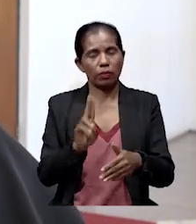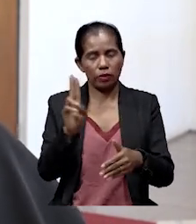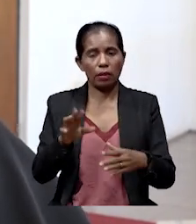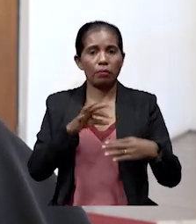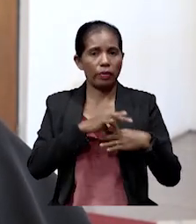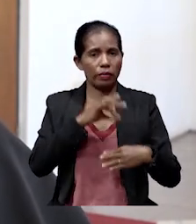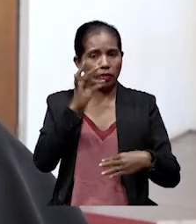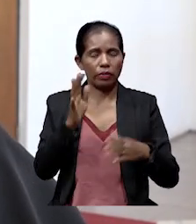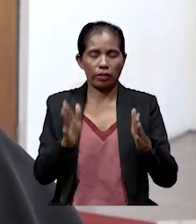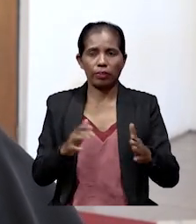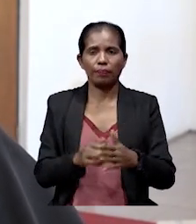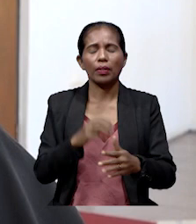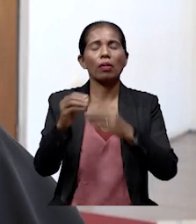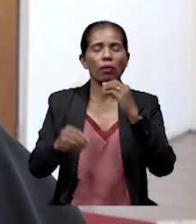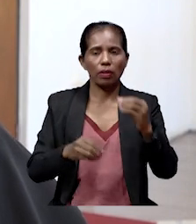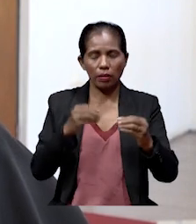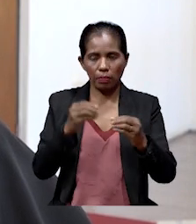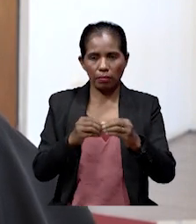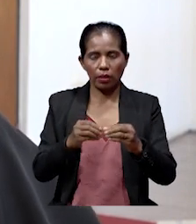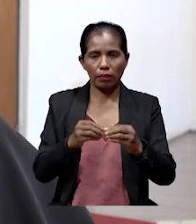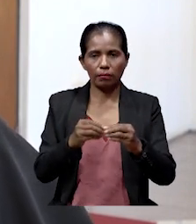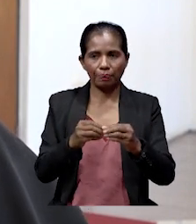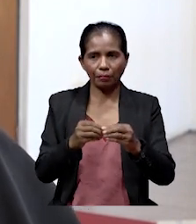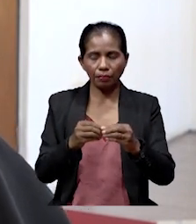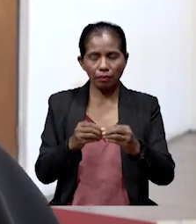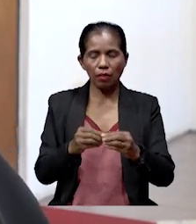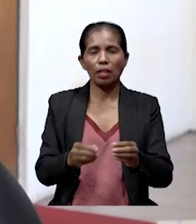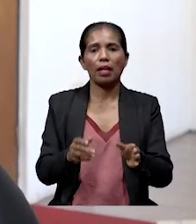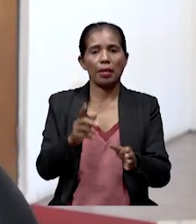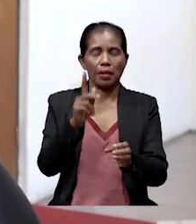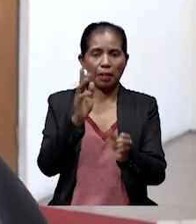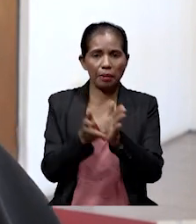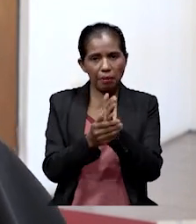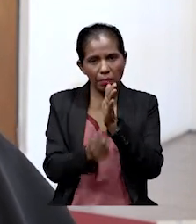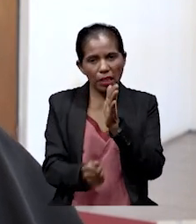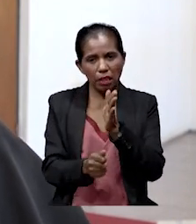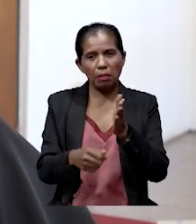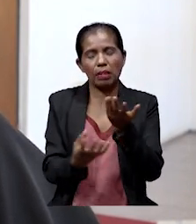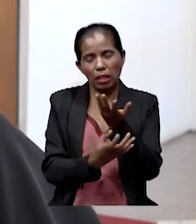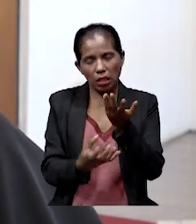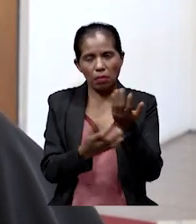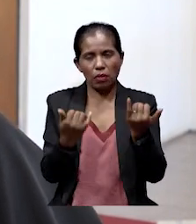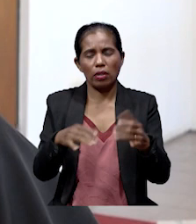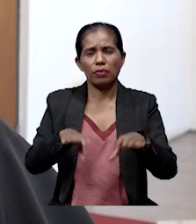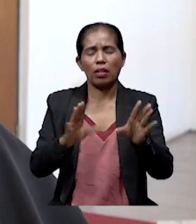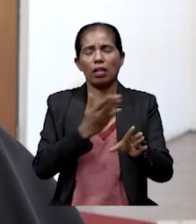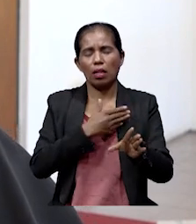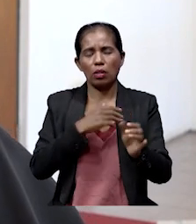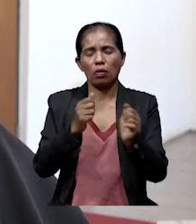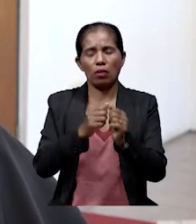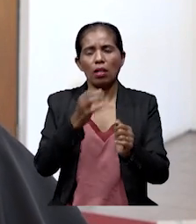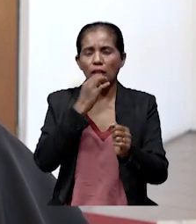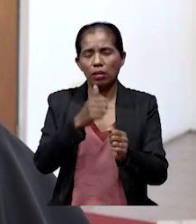ho falling mina bimoli mina hang mina goreng ne be maka gora sae ho ai hanser selo kita fo hanoi ba